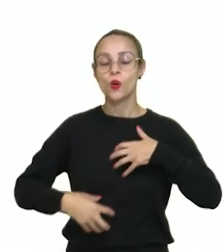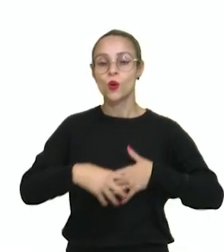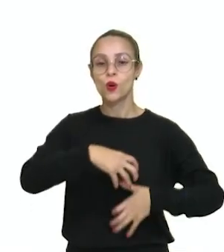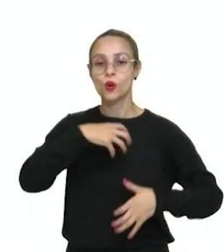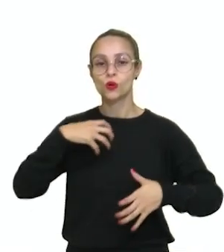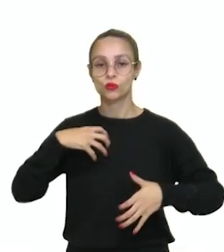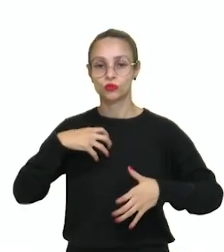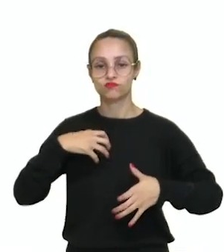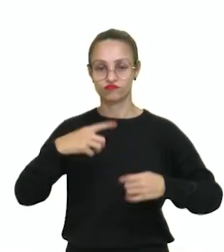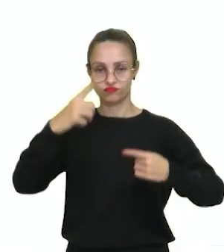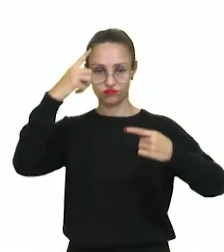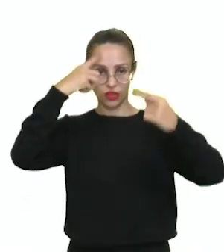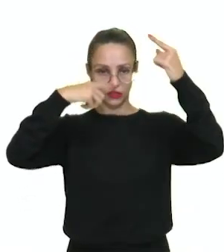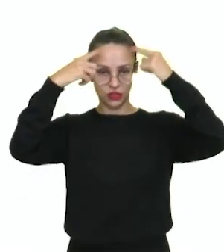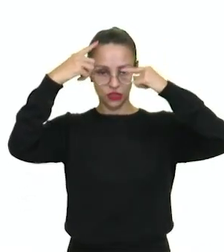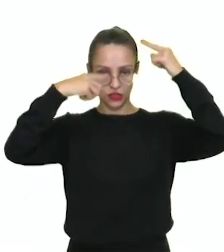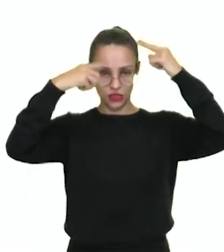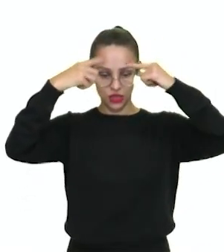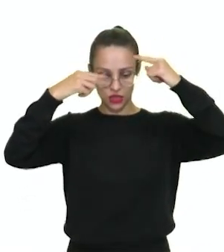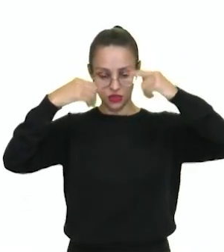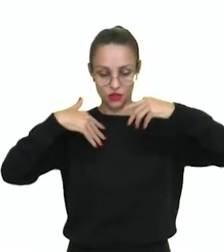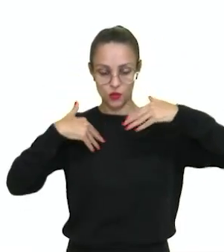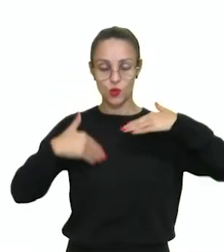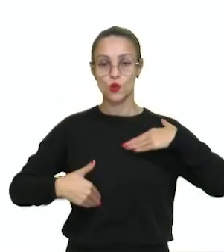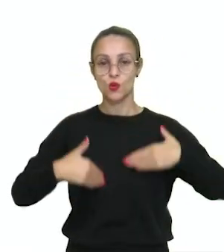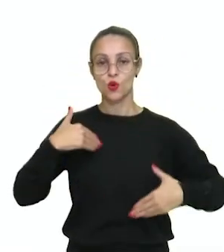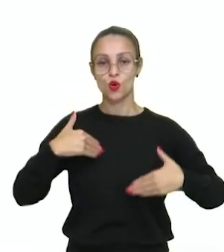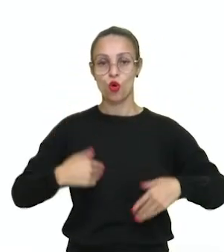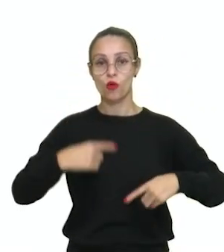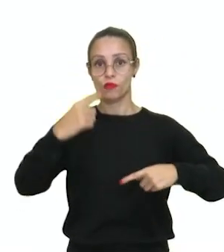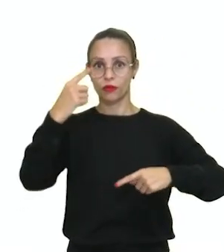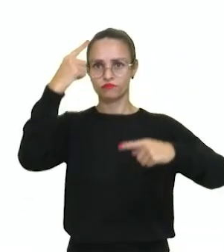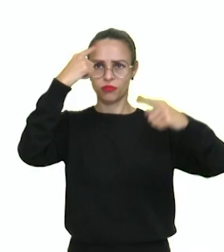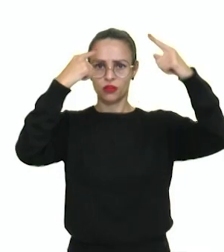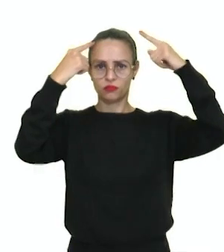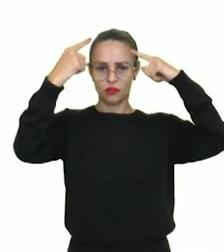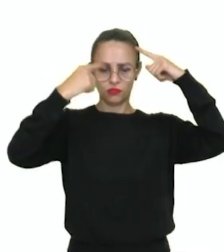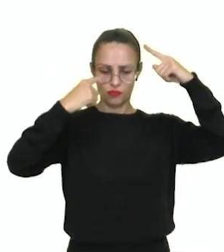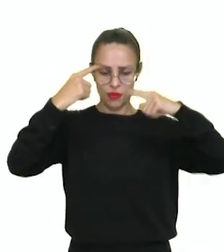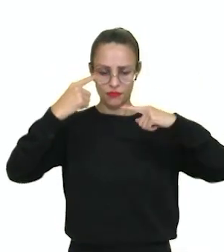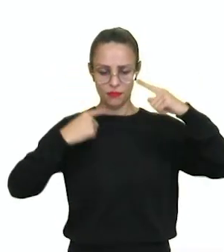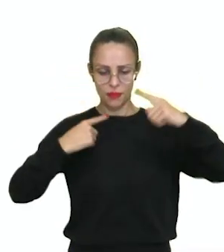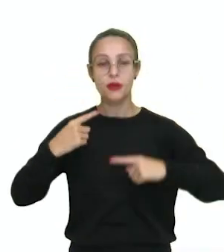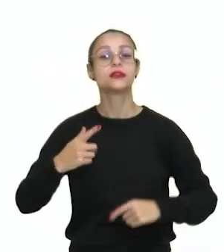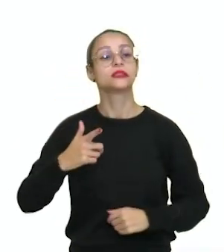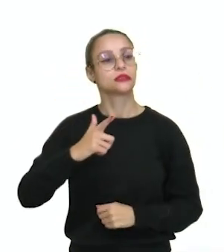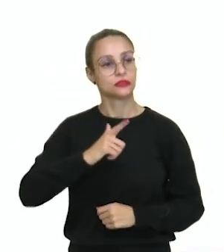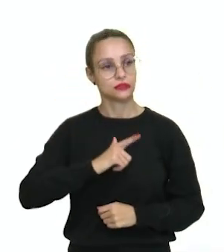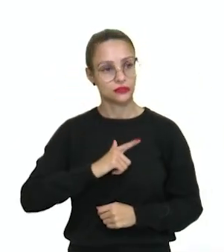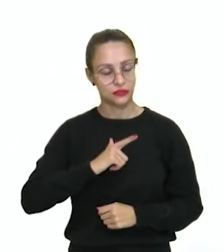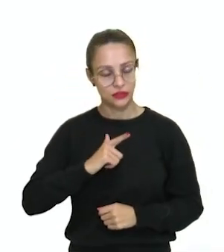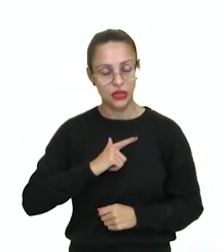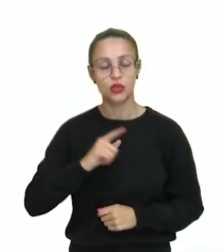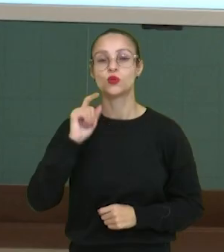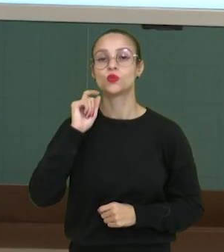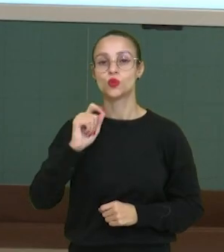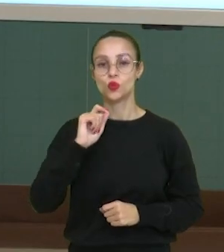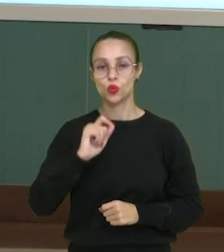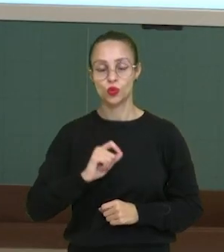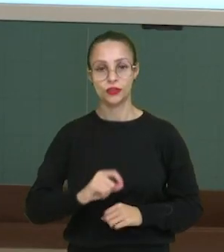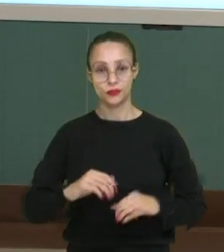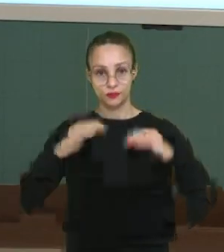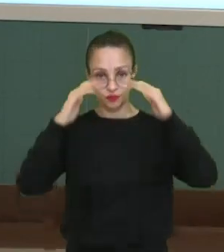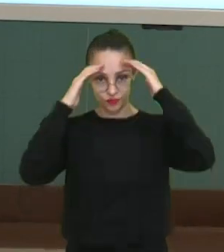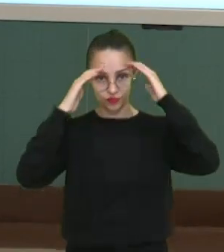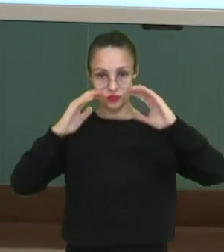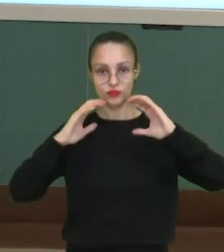comando nervoso do nosso organismo. Então eles vão comandar. É composto, então, pelo encéfalo e pela